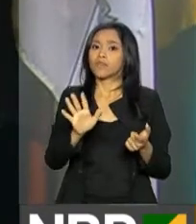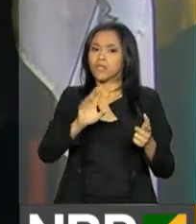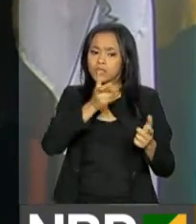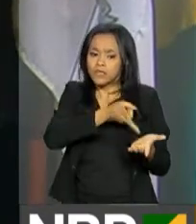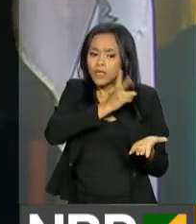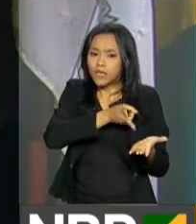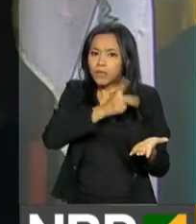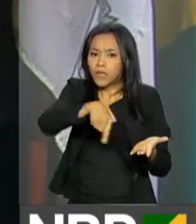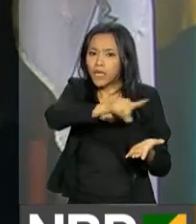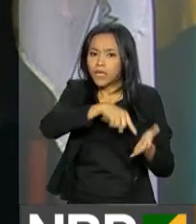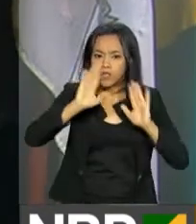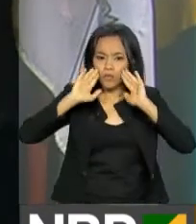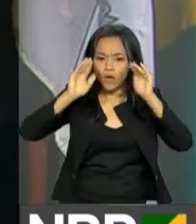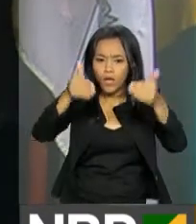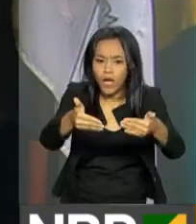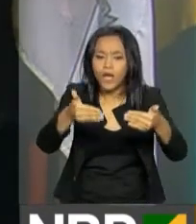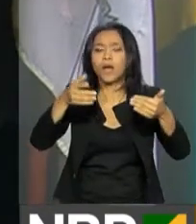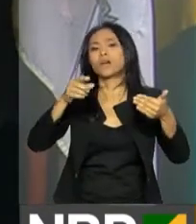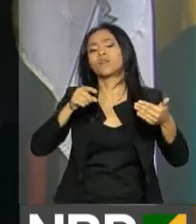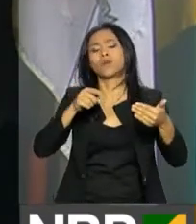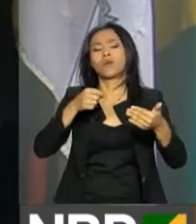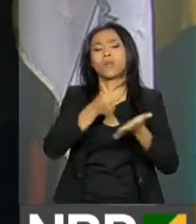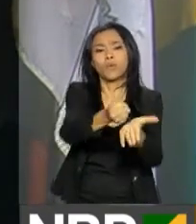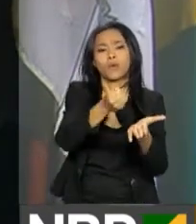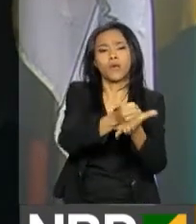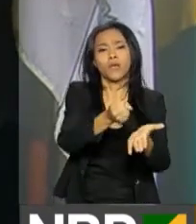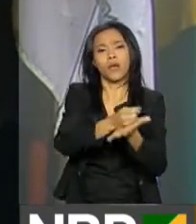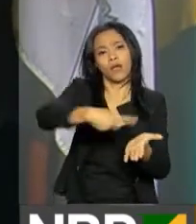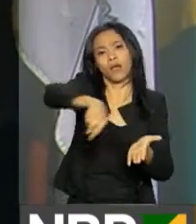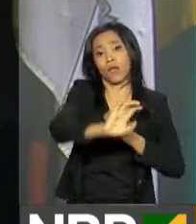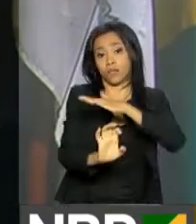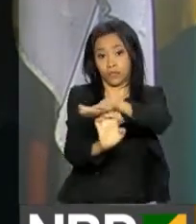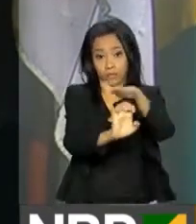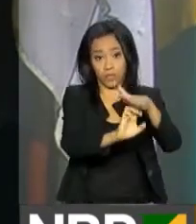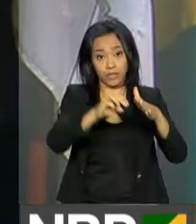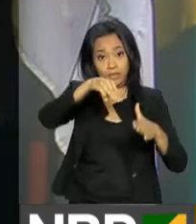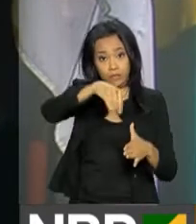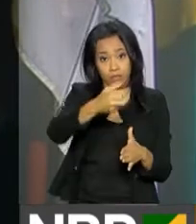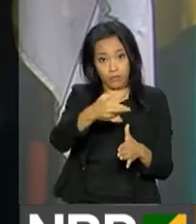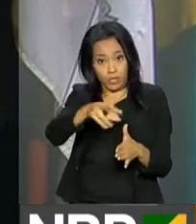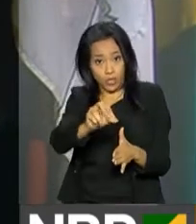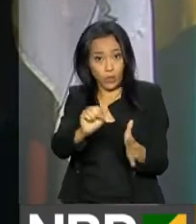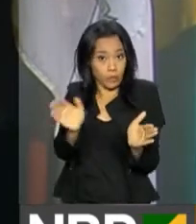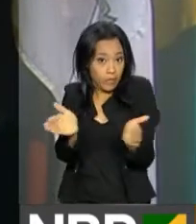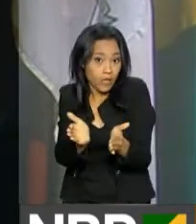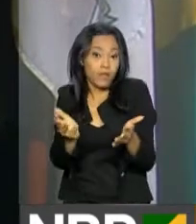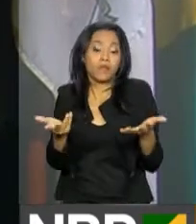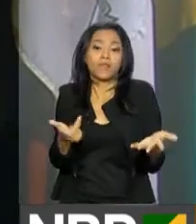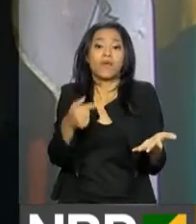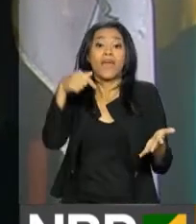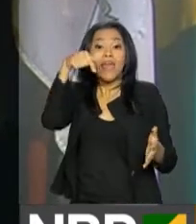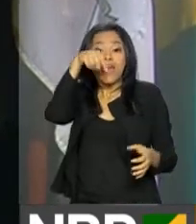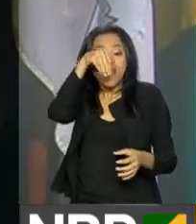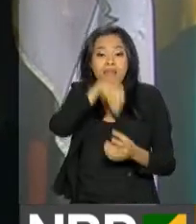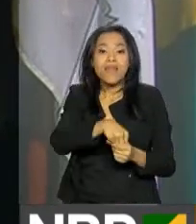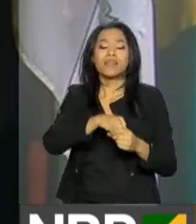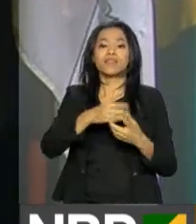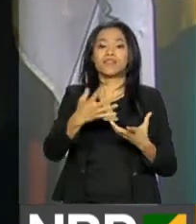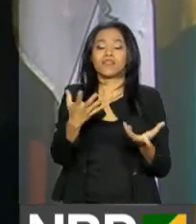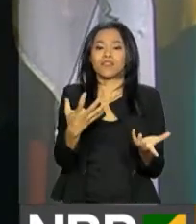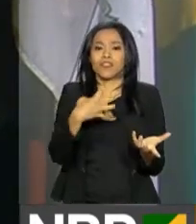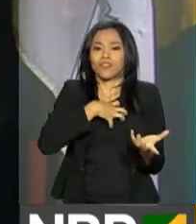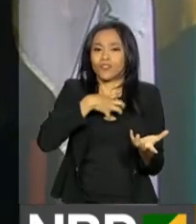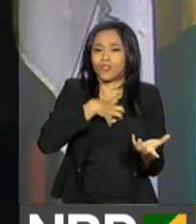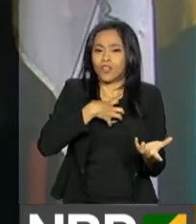exatamente para o desenvolvimento micro e pequeno empresário como disse aqui o paulo ao longo do tempo então essa vocação para o serviço público